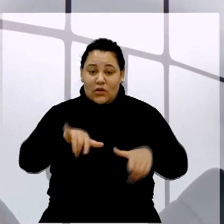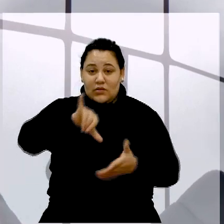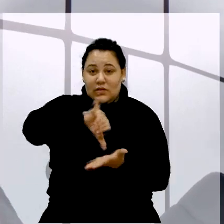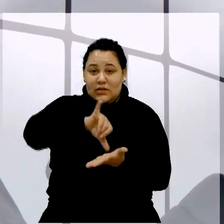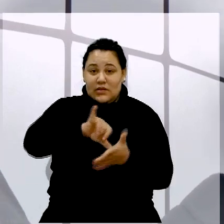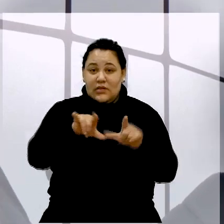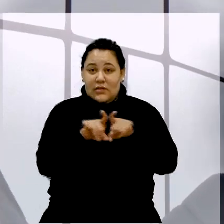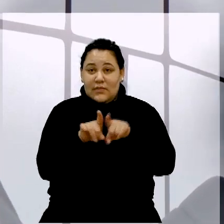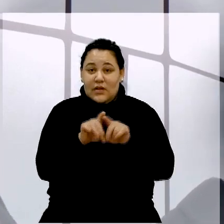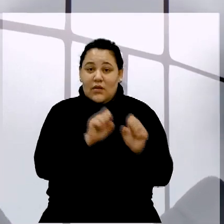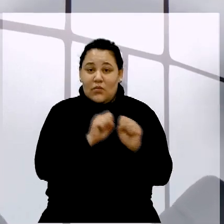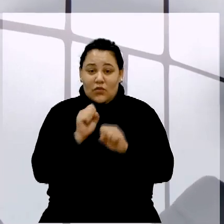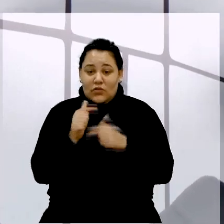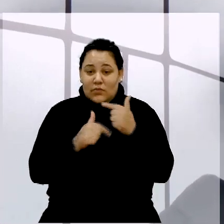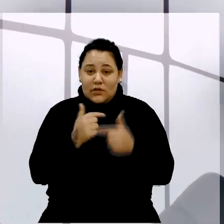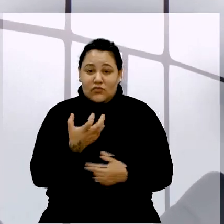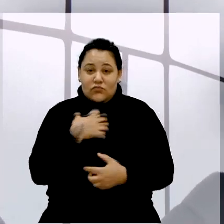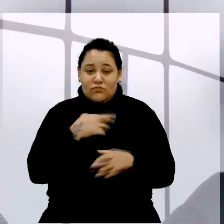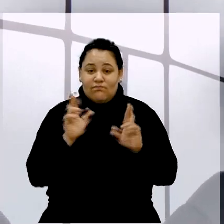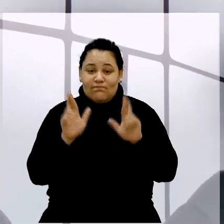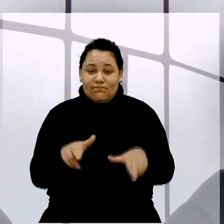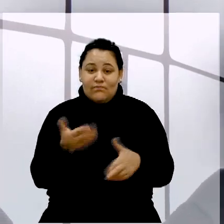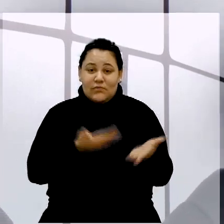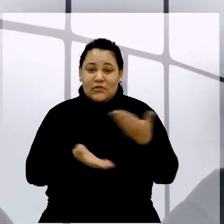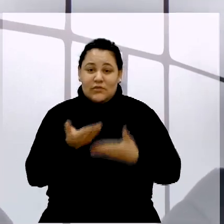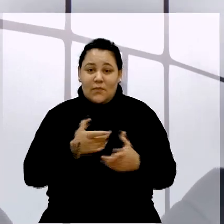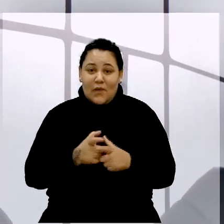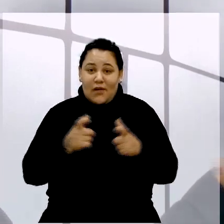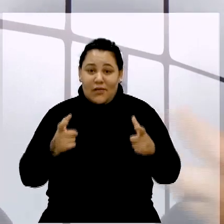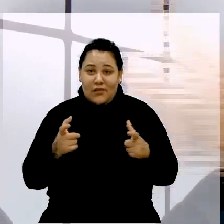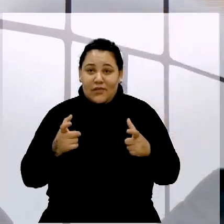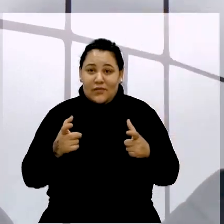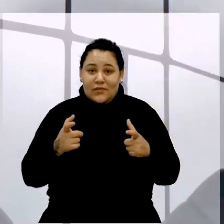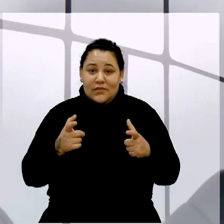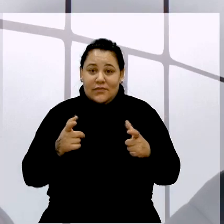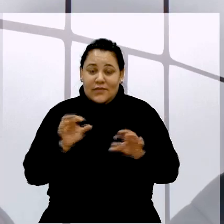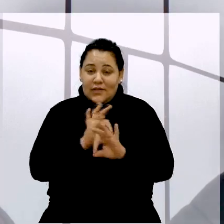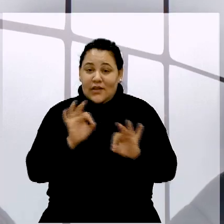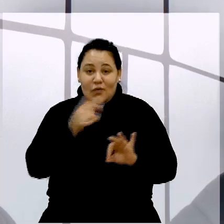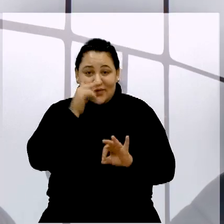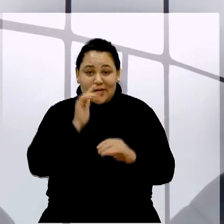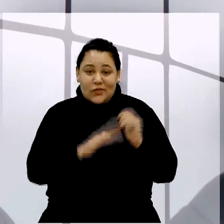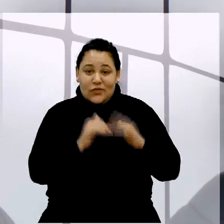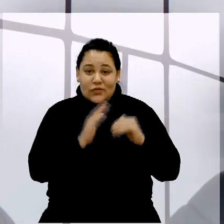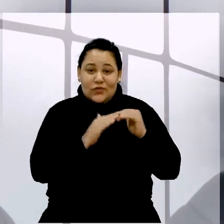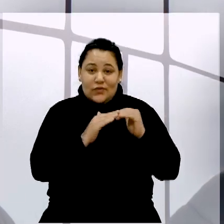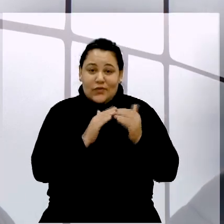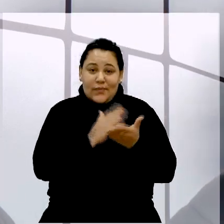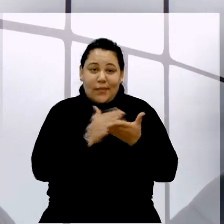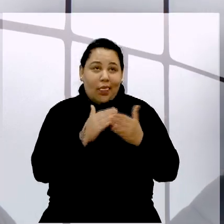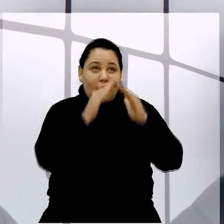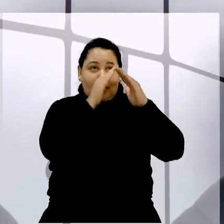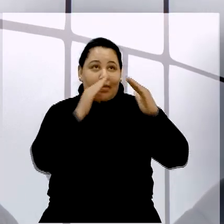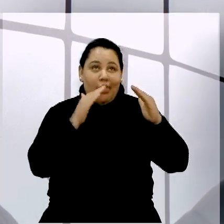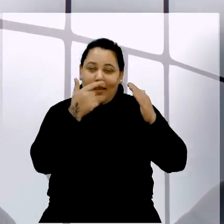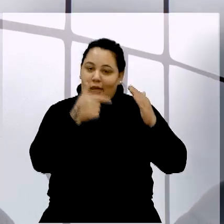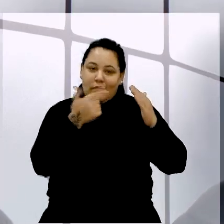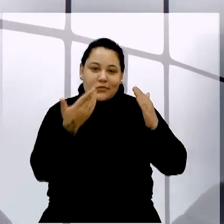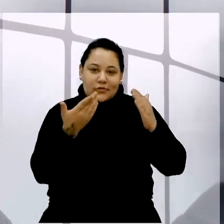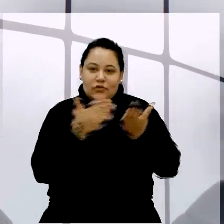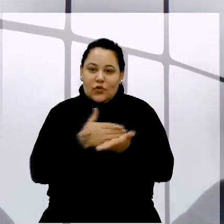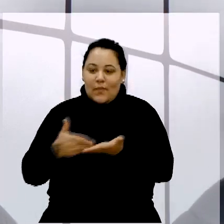pode trabalhar de forma regional e que nós possamos, ninguém consegue construir uma casa pelo telhado, e que nós possamos então iniciar